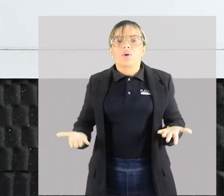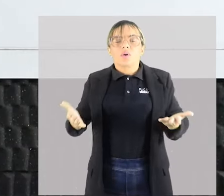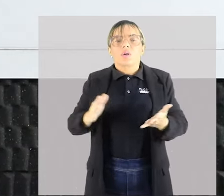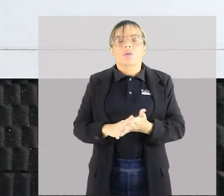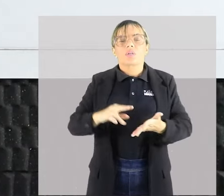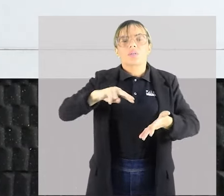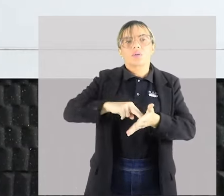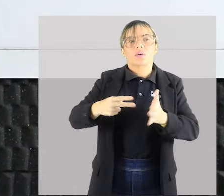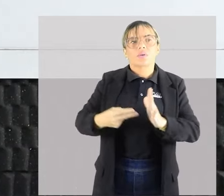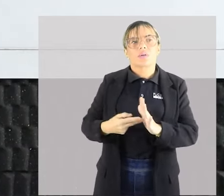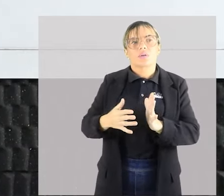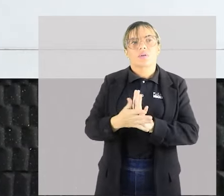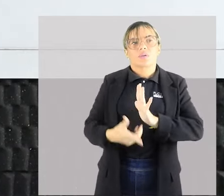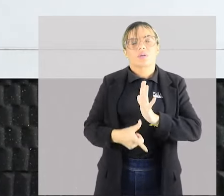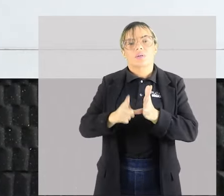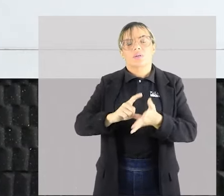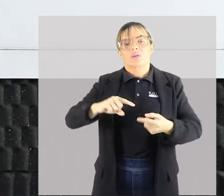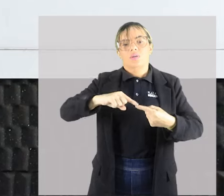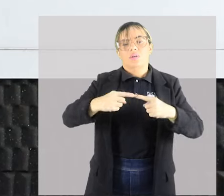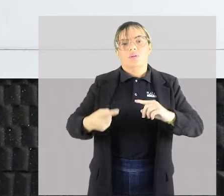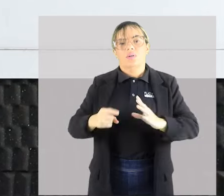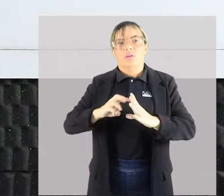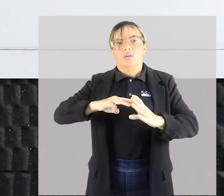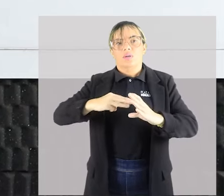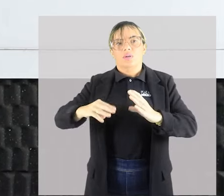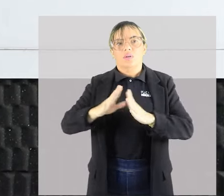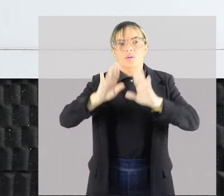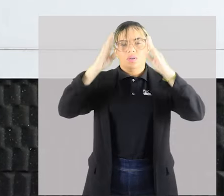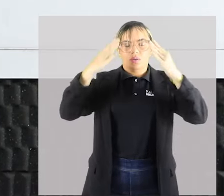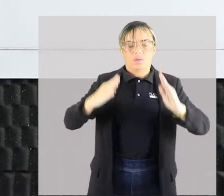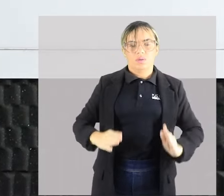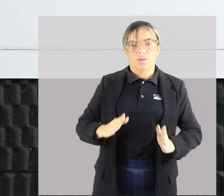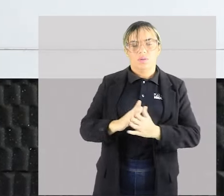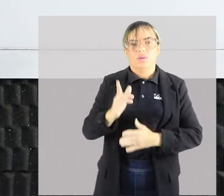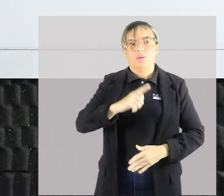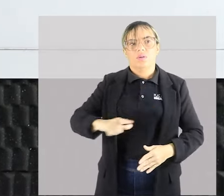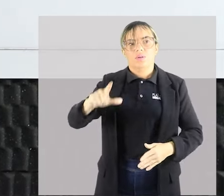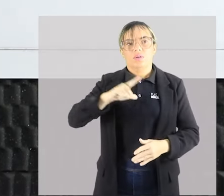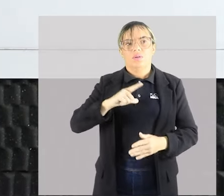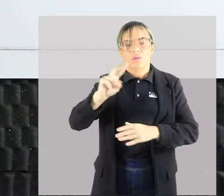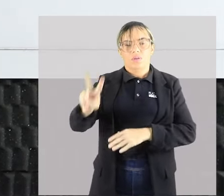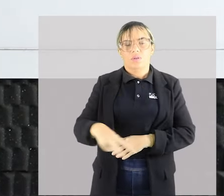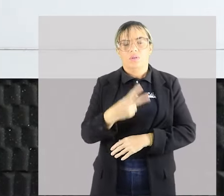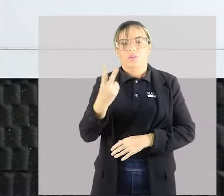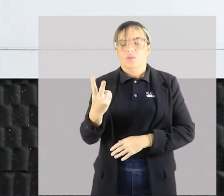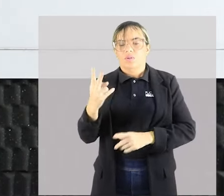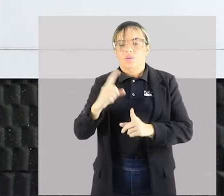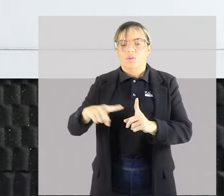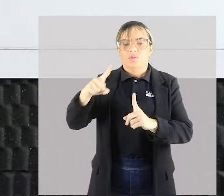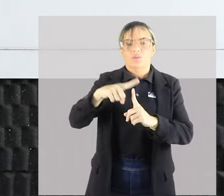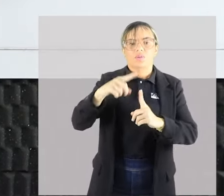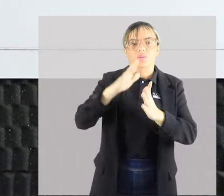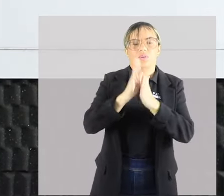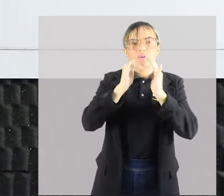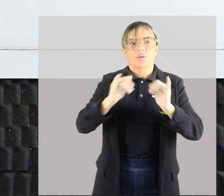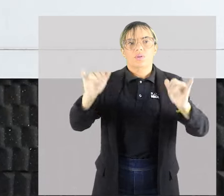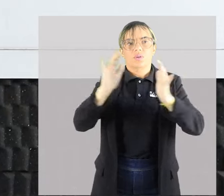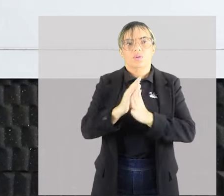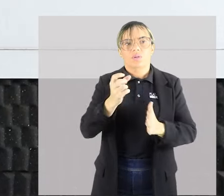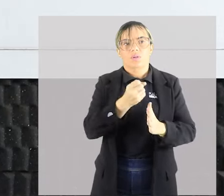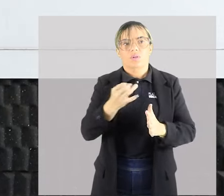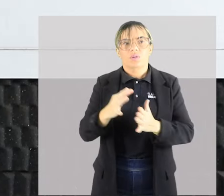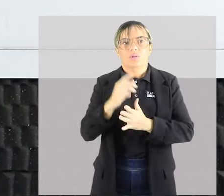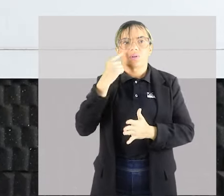pra gente Esse pré-rna vamos analisar que ele tem dois tipos de informações em